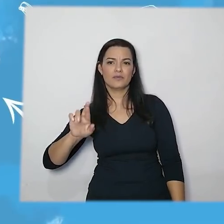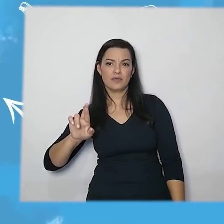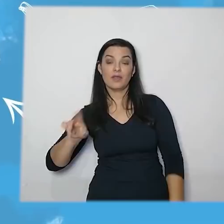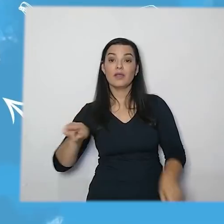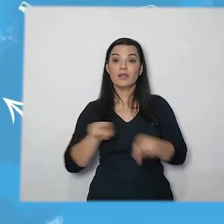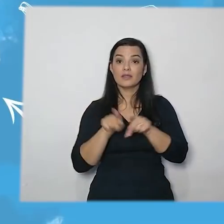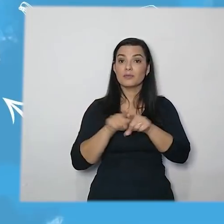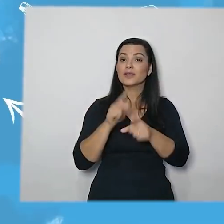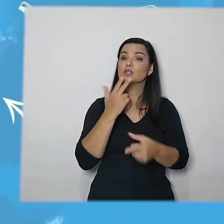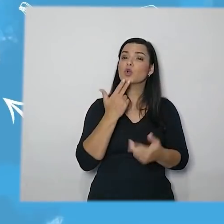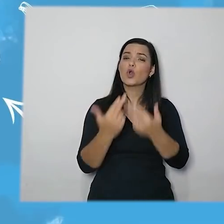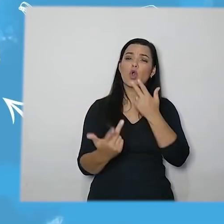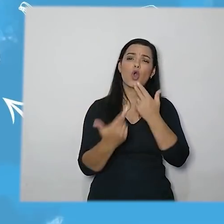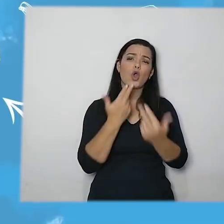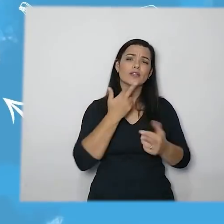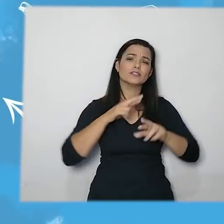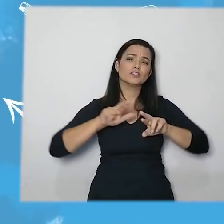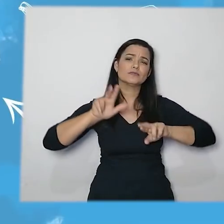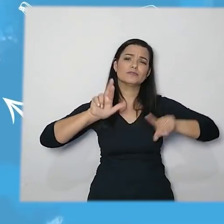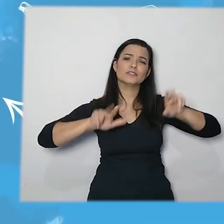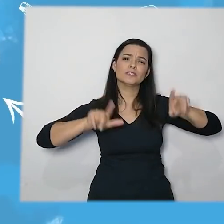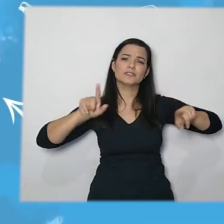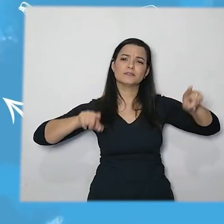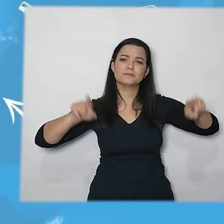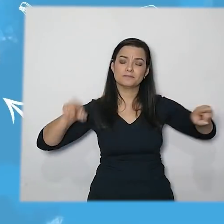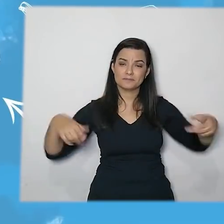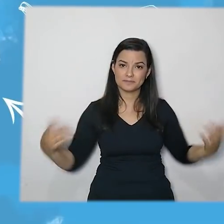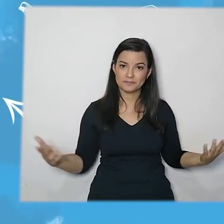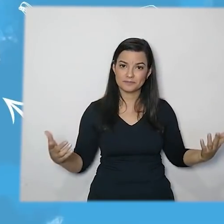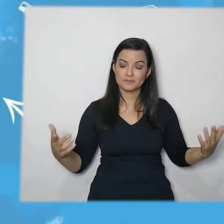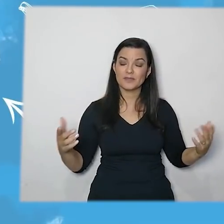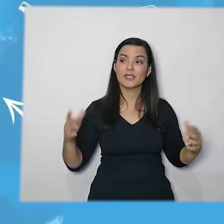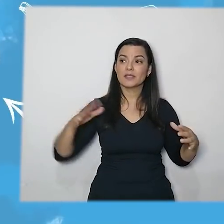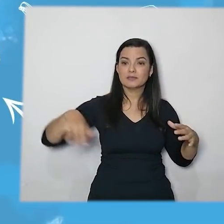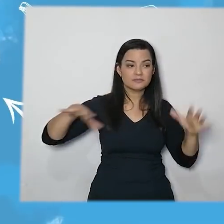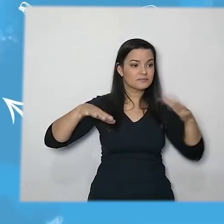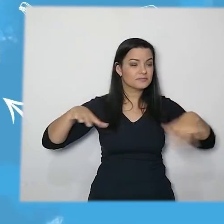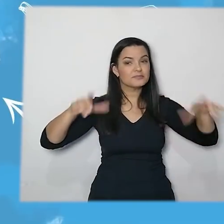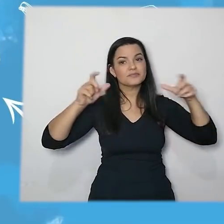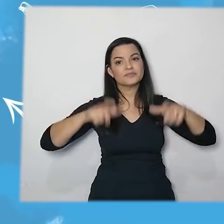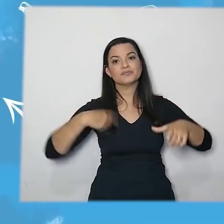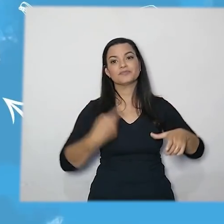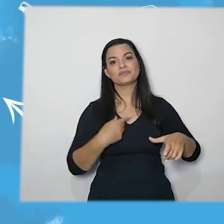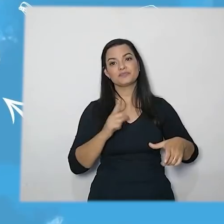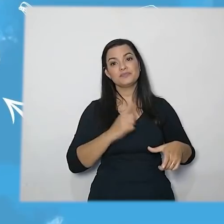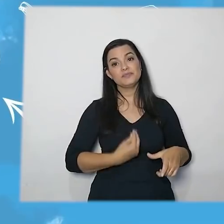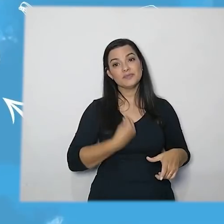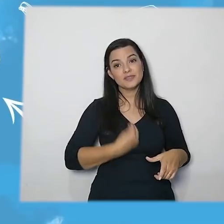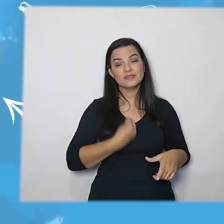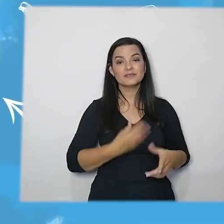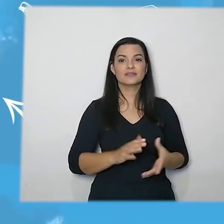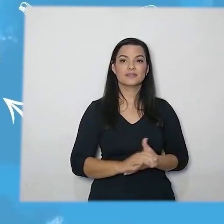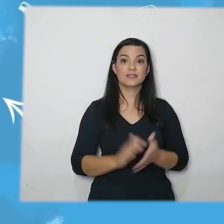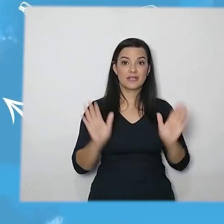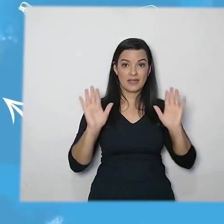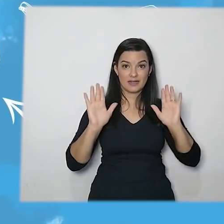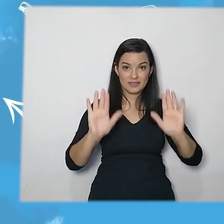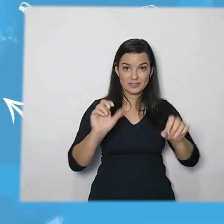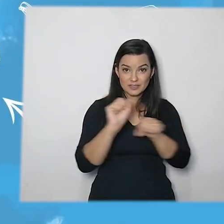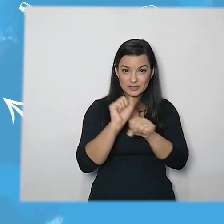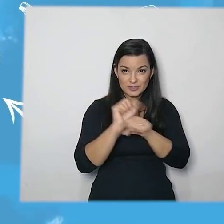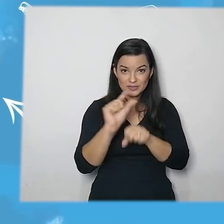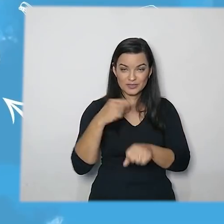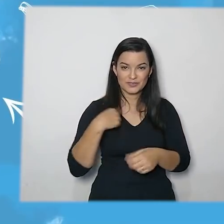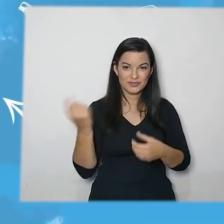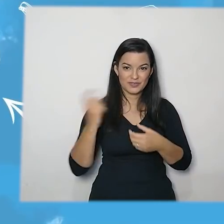os diferentes espaços onde nós estamos e interagimos. Então, agora espera um pouquinho só